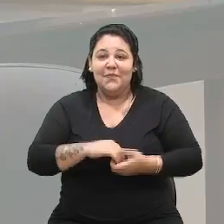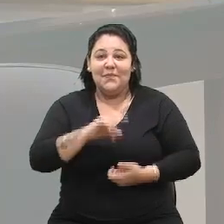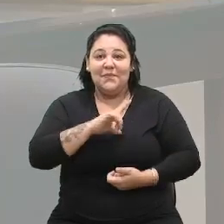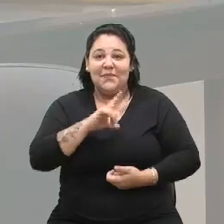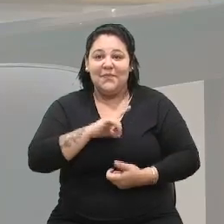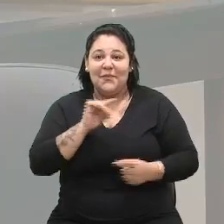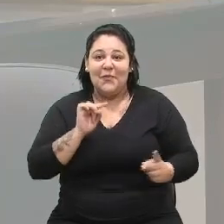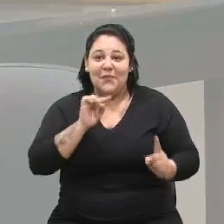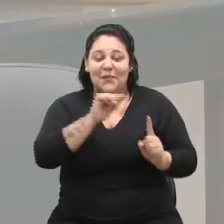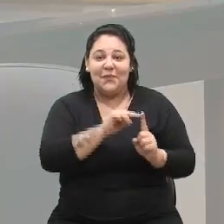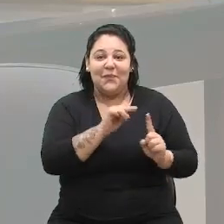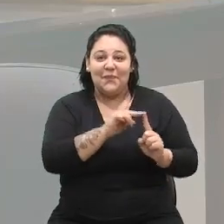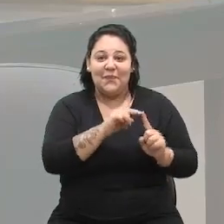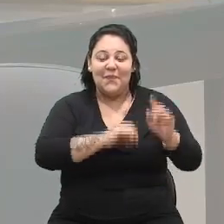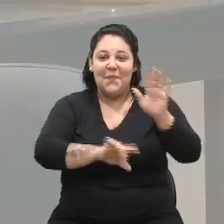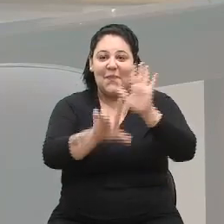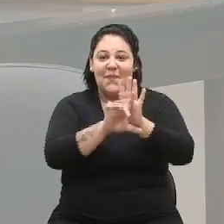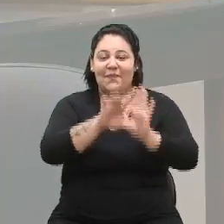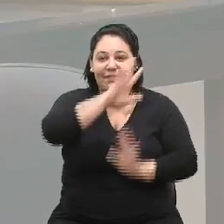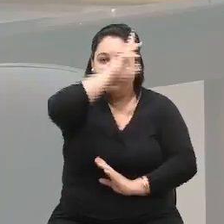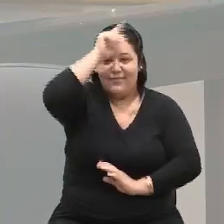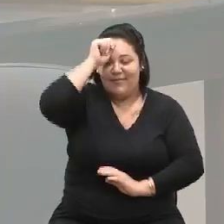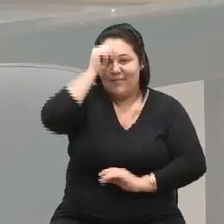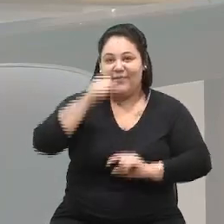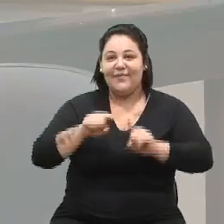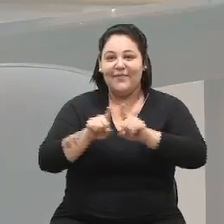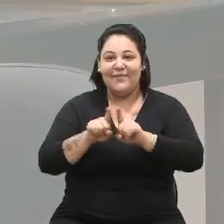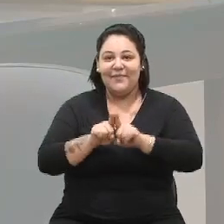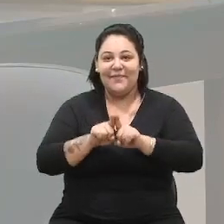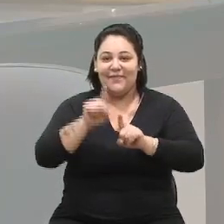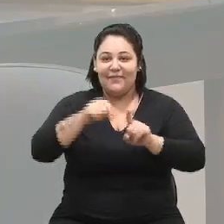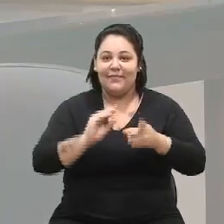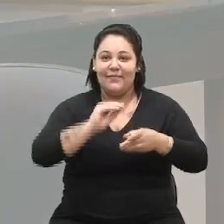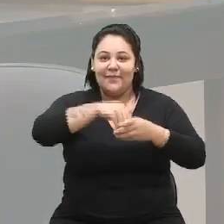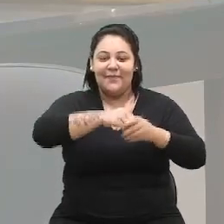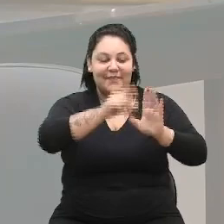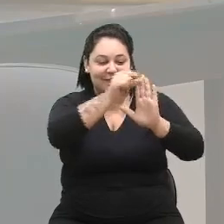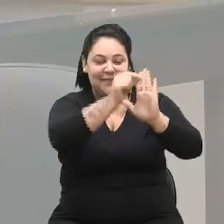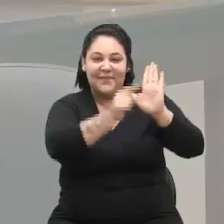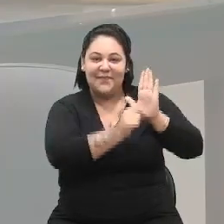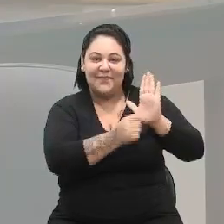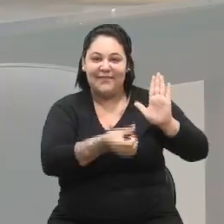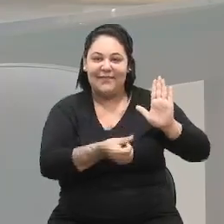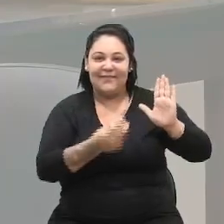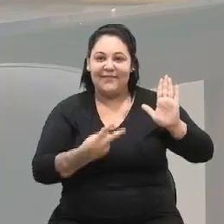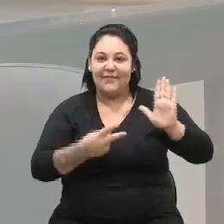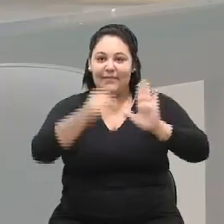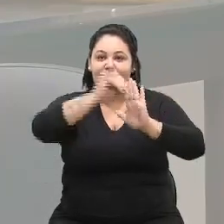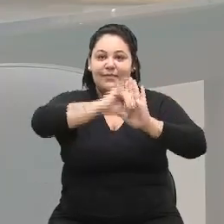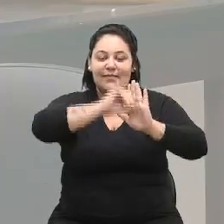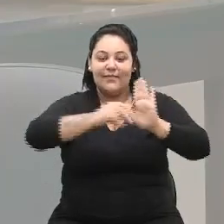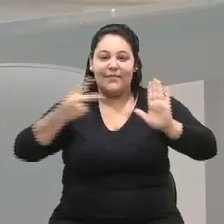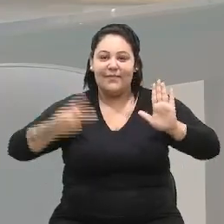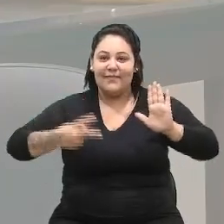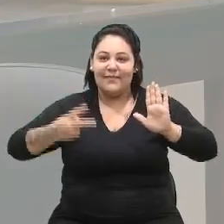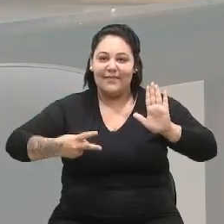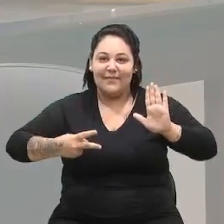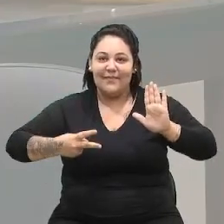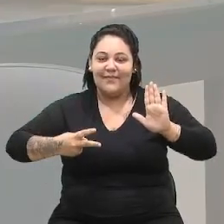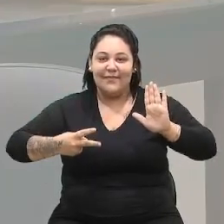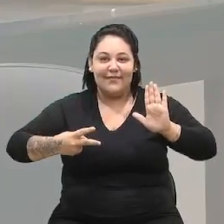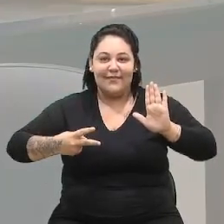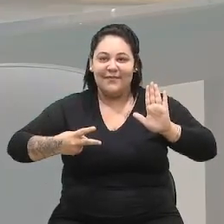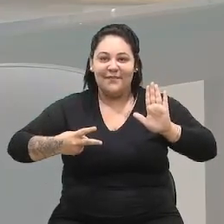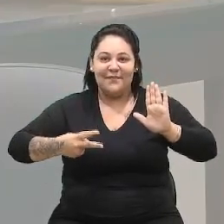Lei Orgânica Municipal, em seu artigo 62, inciso 2º,